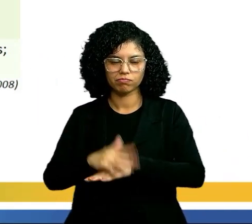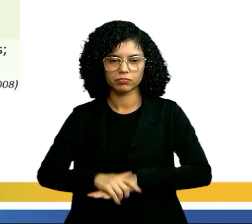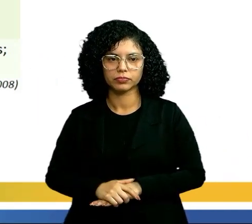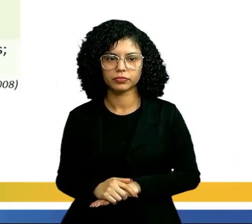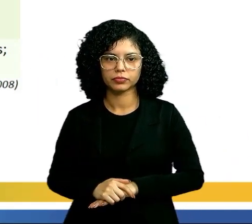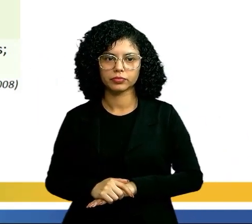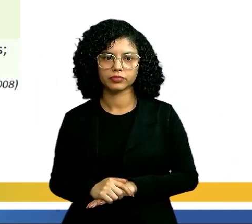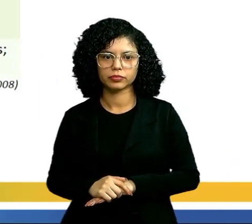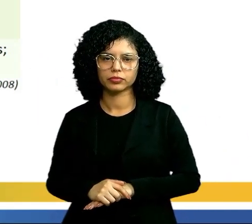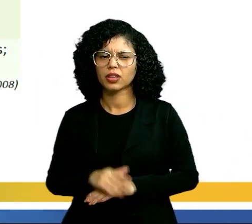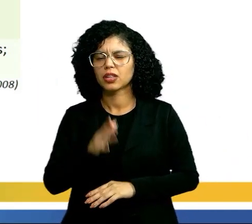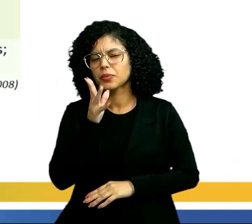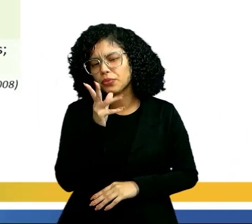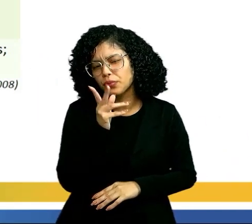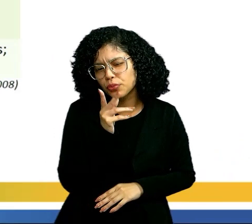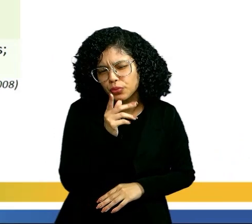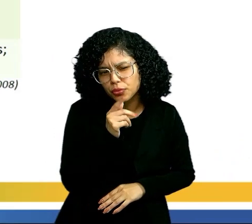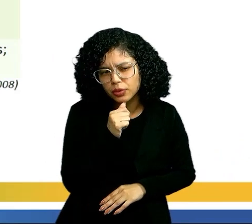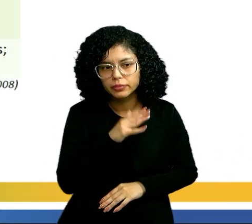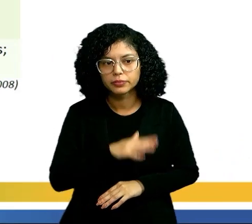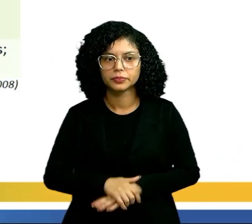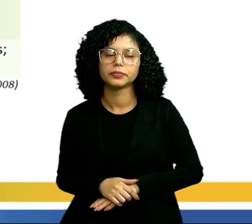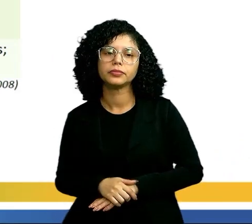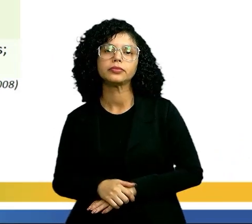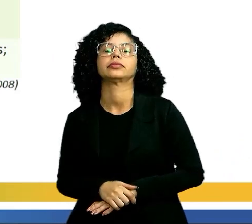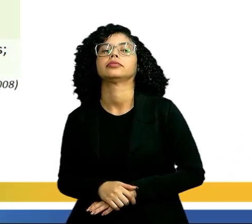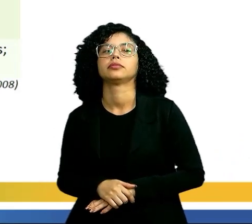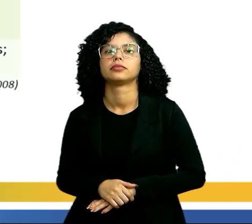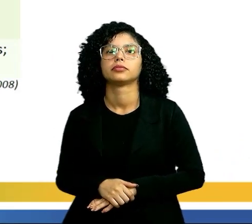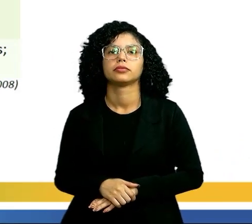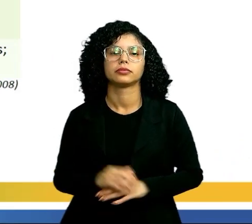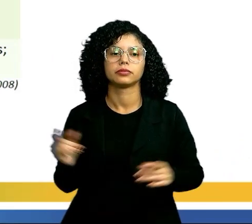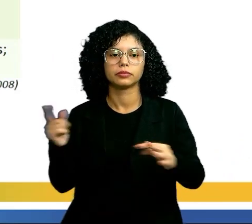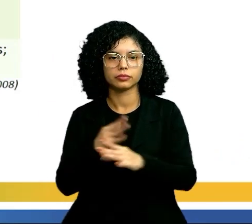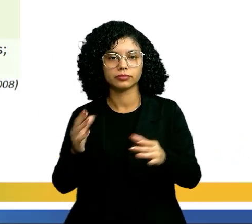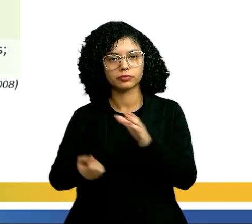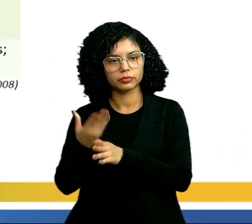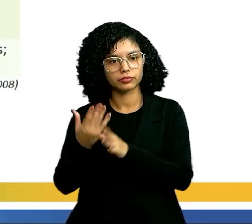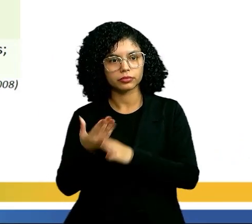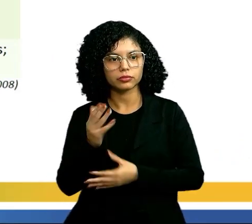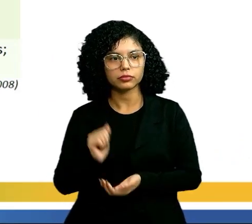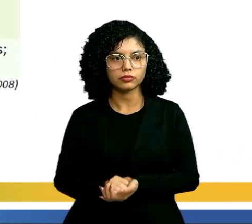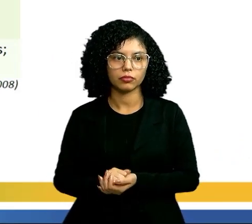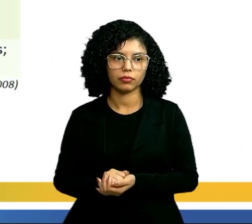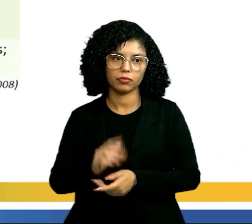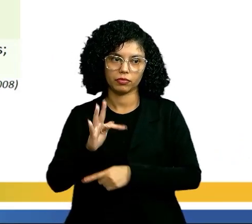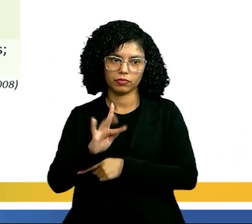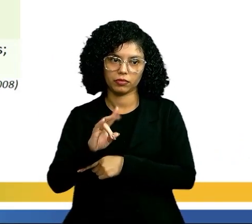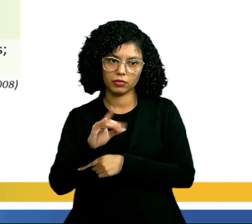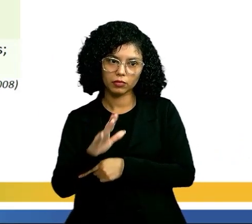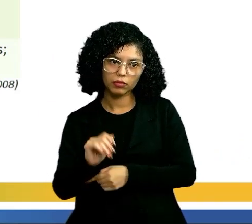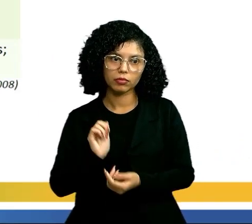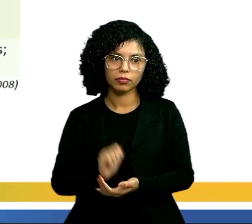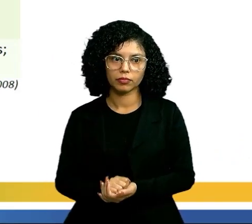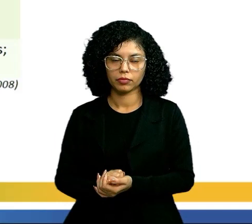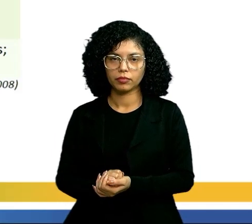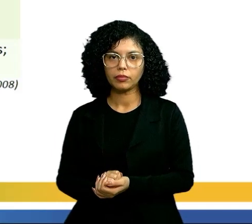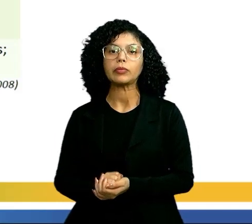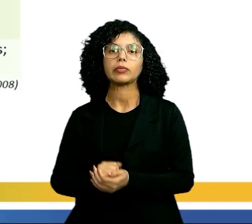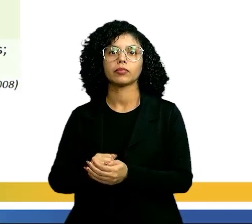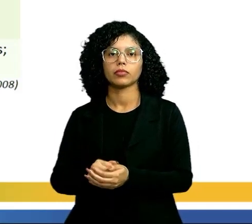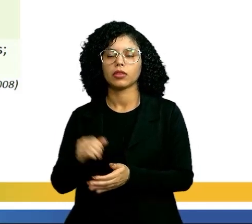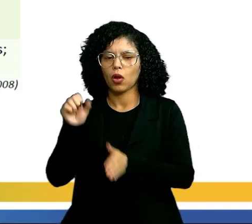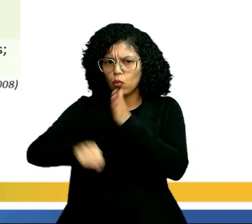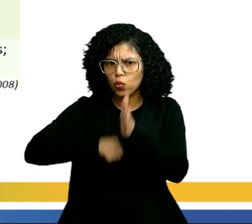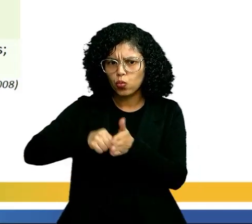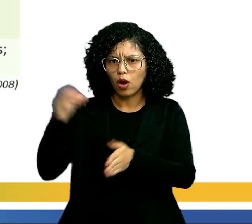assim, é um transporte mais lento em questão aí nos centros de grande produção. O ferroviário, né, que são